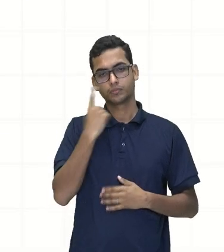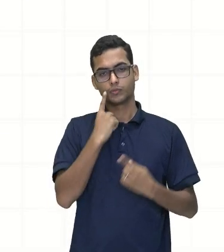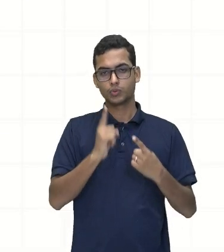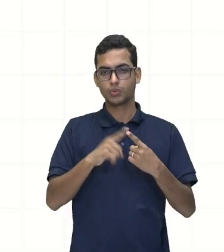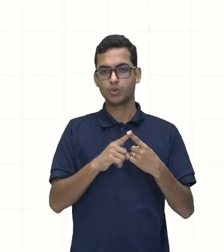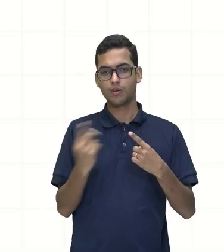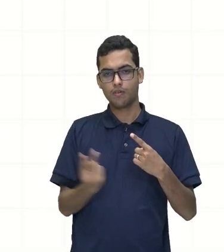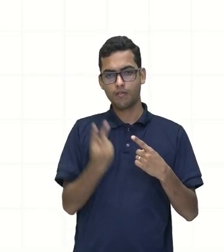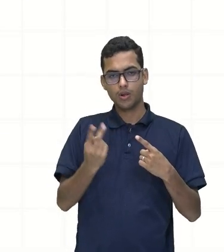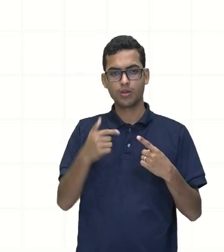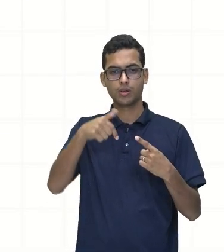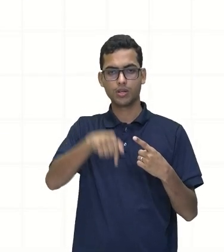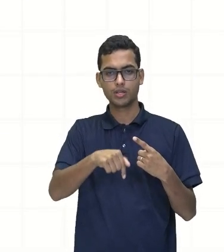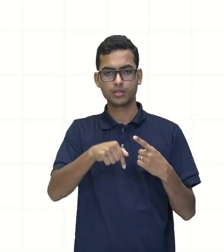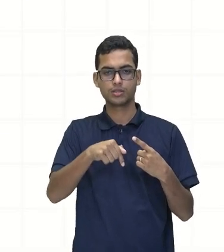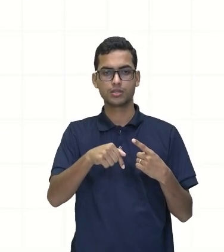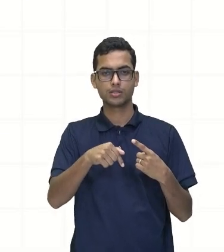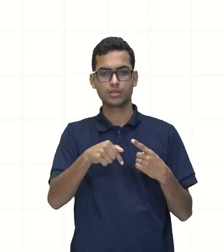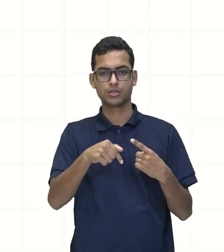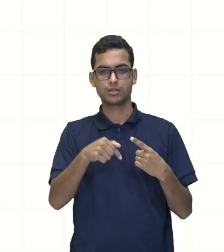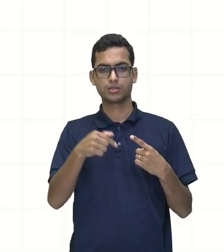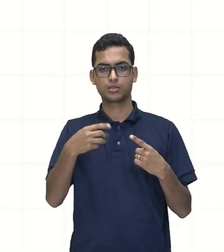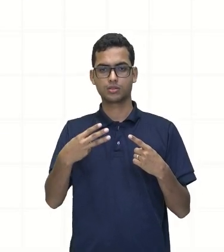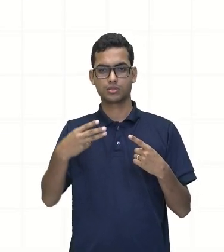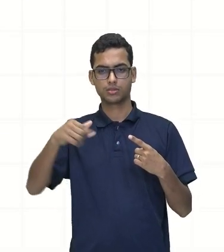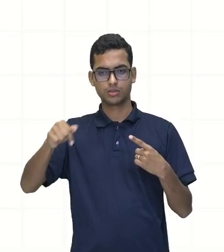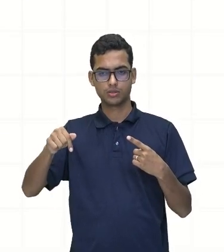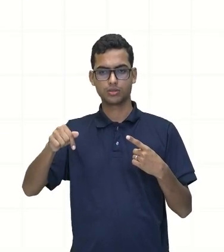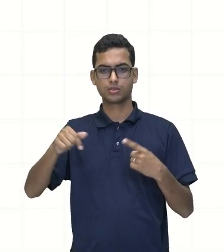737, então, menos